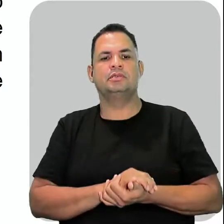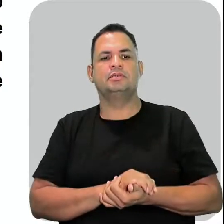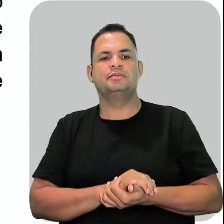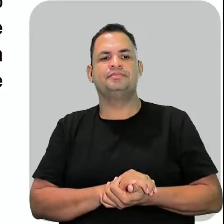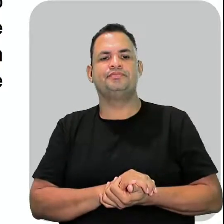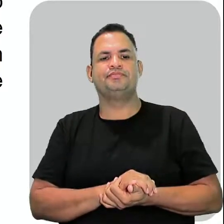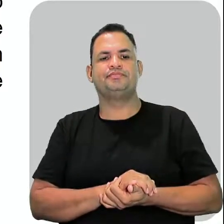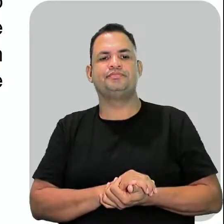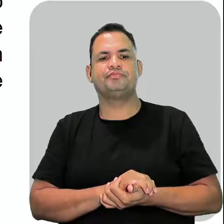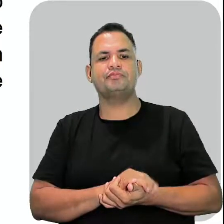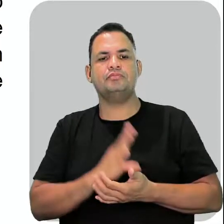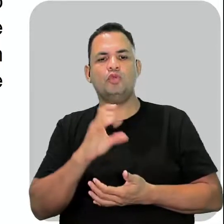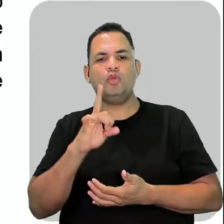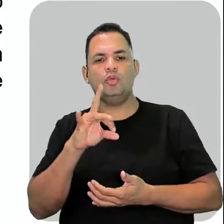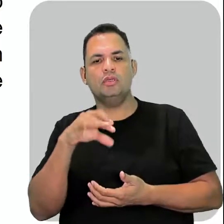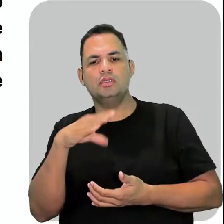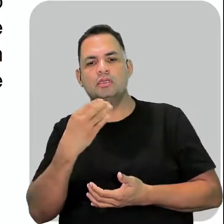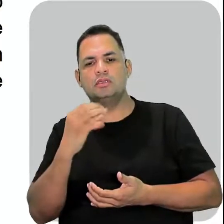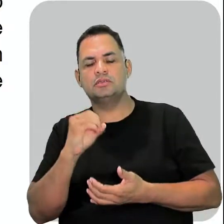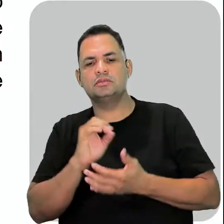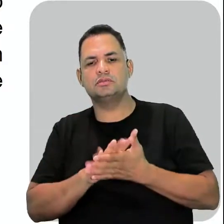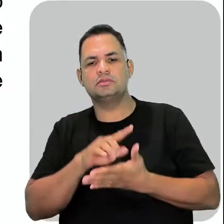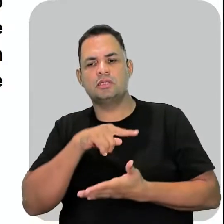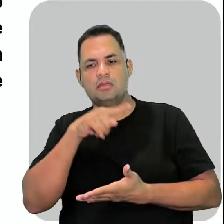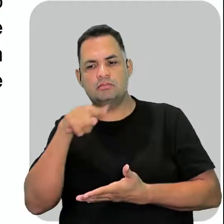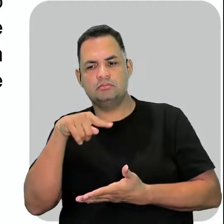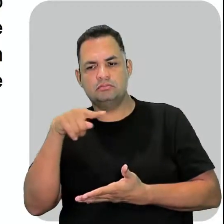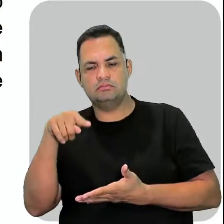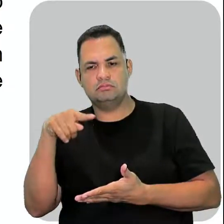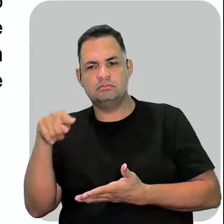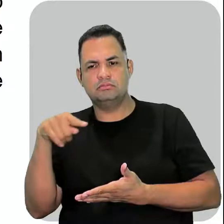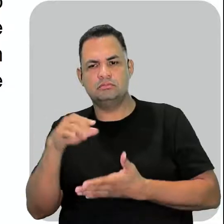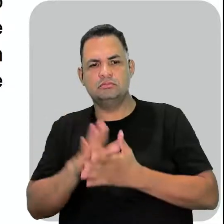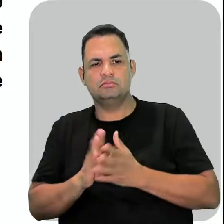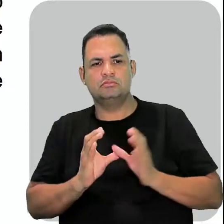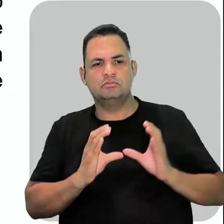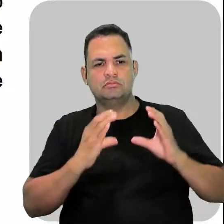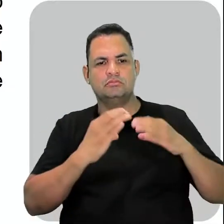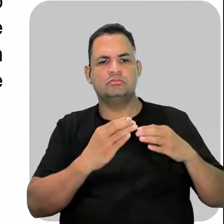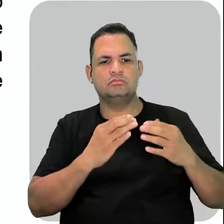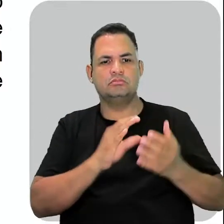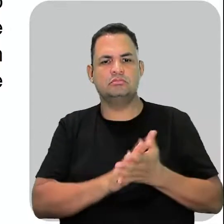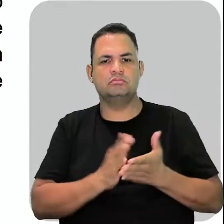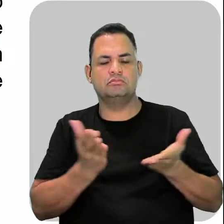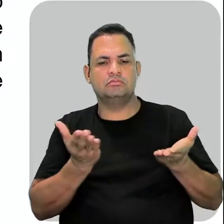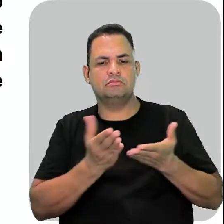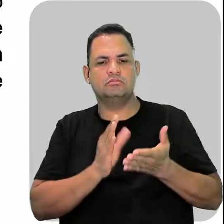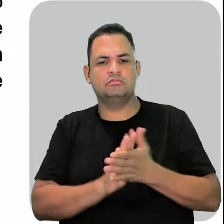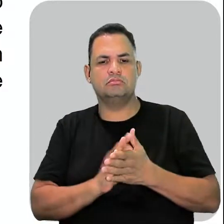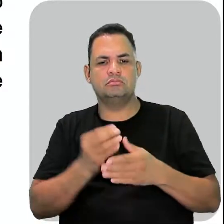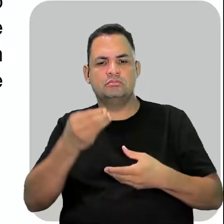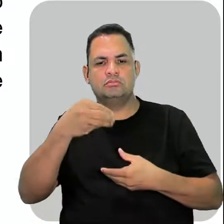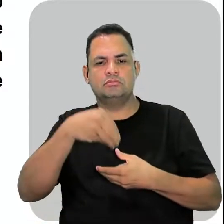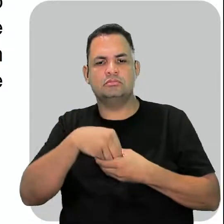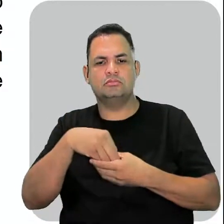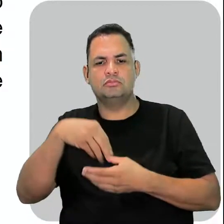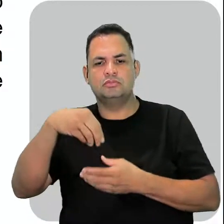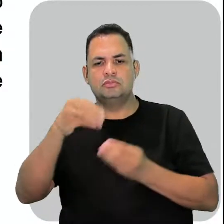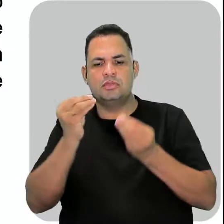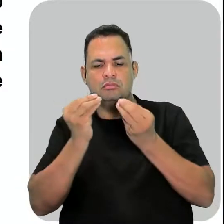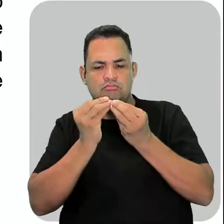ocorre pela condensação sequencial de grupos funcionais presentes nos